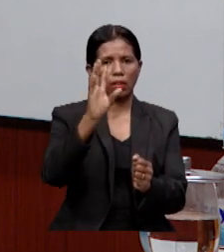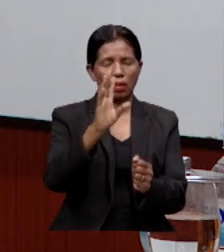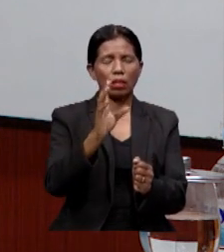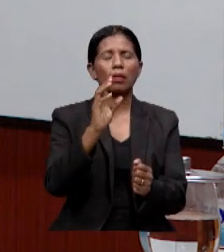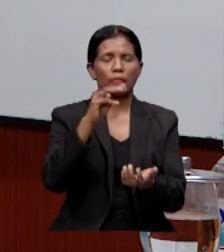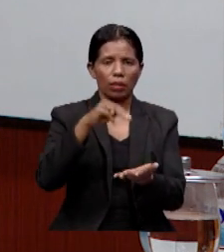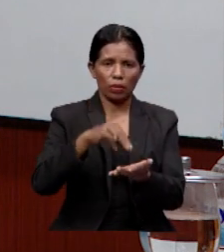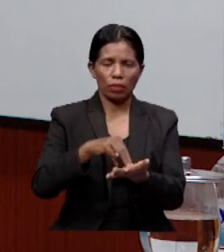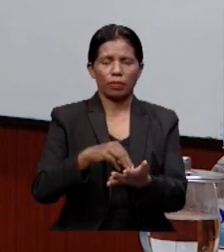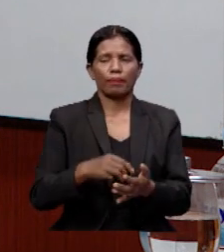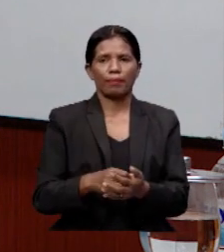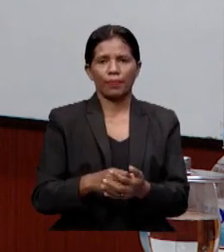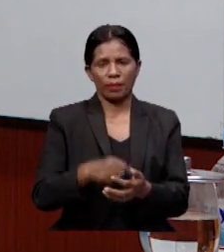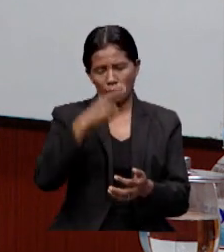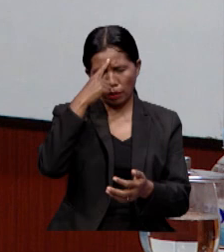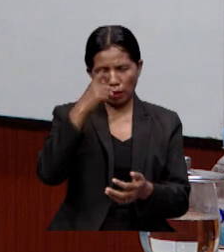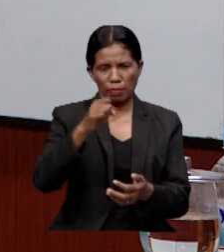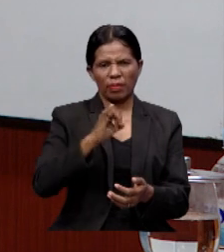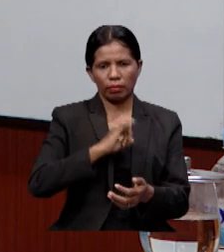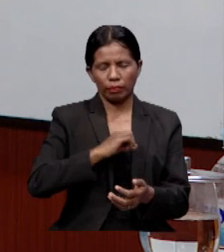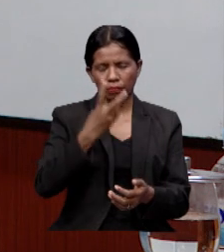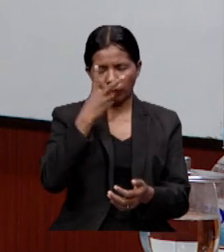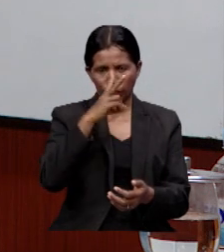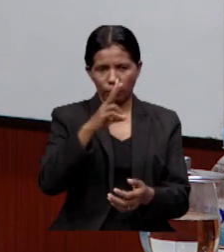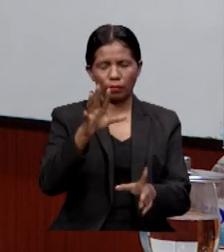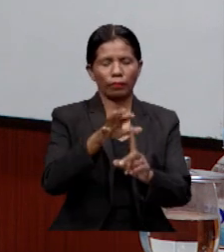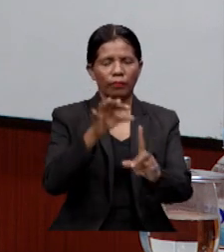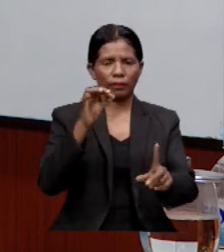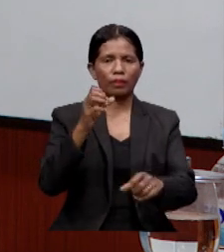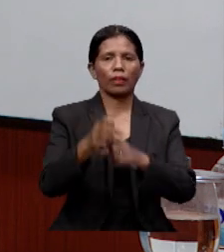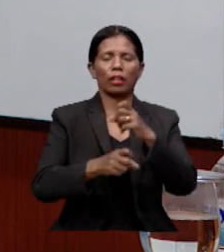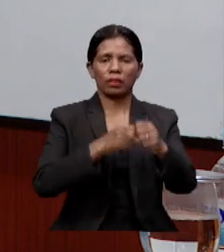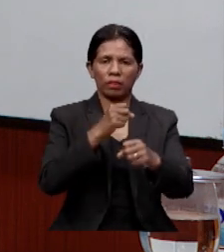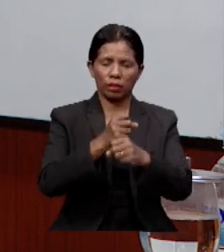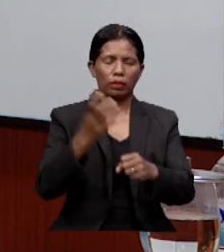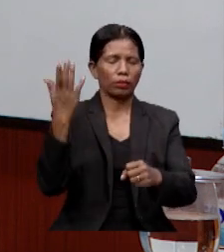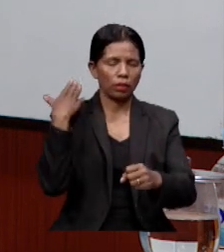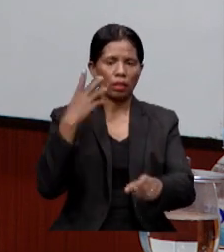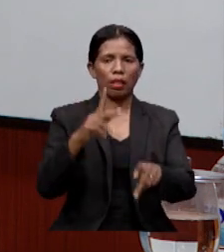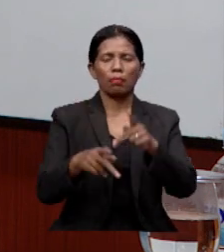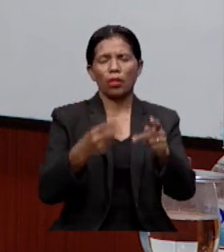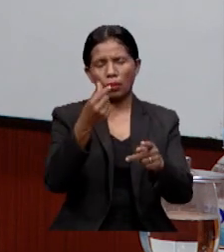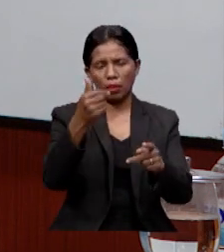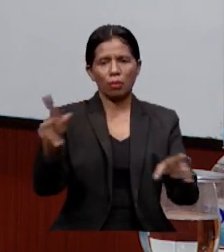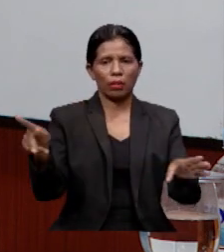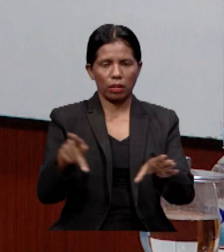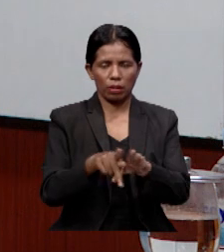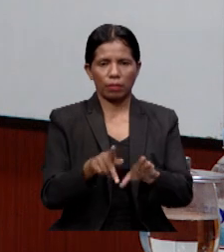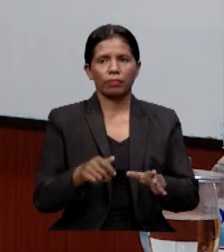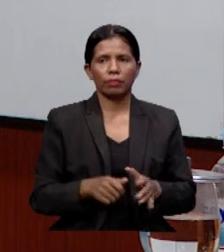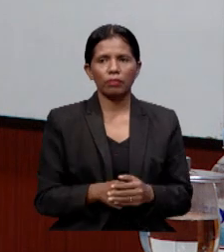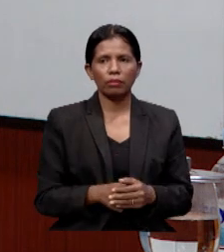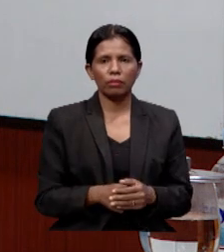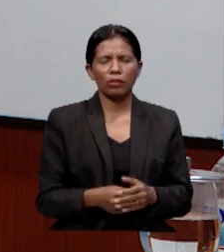E também agora a eleição, já tinha sido coto, né? E tu é um livro que participa. Sim. E tu